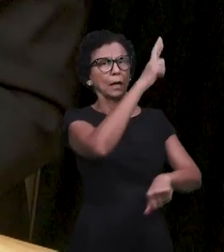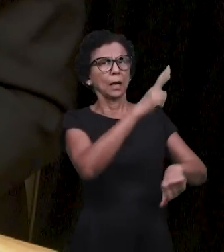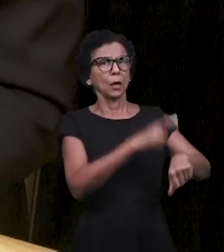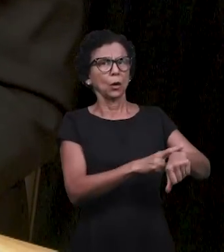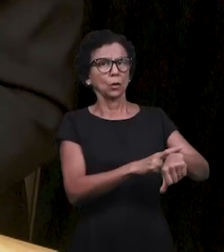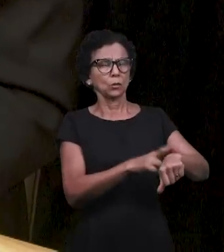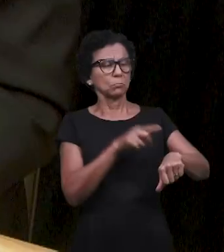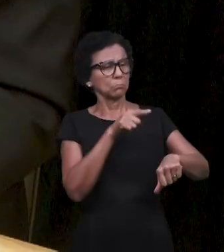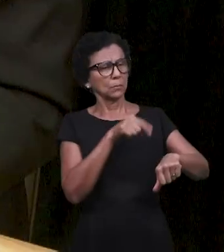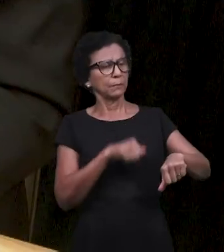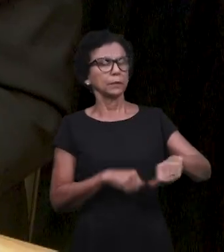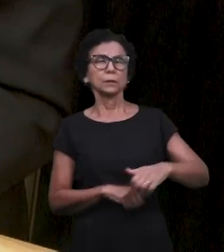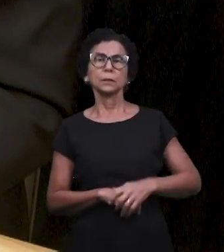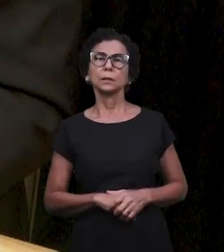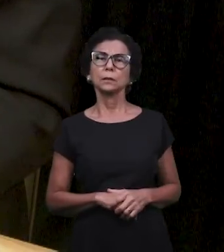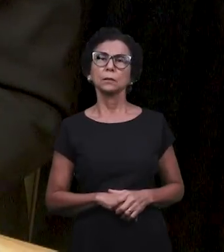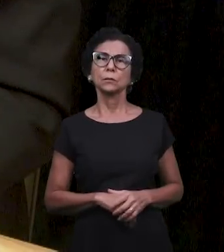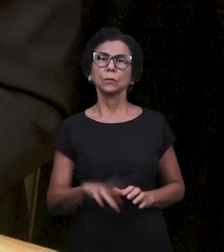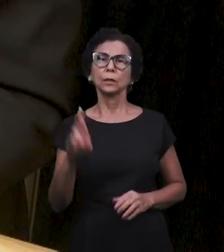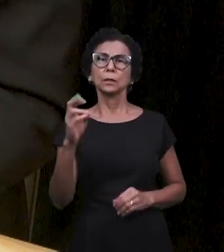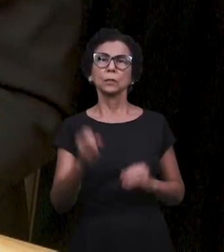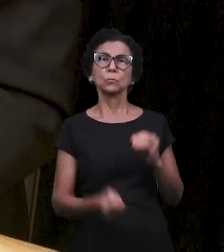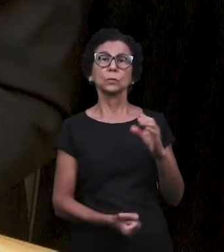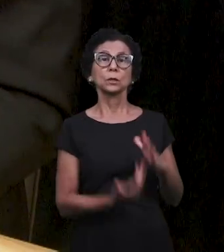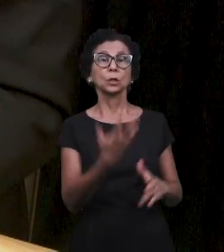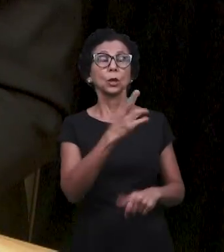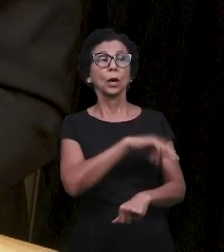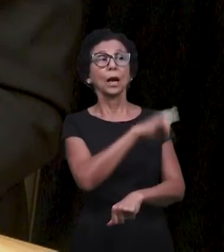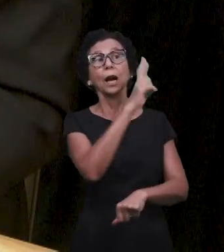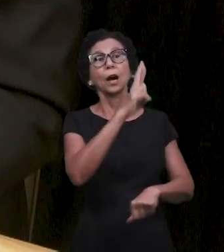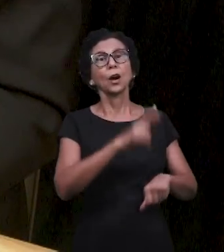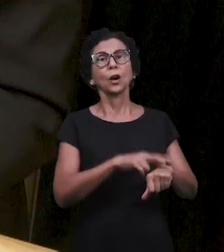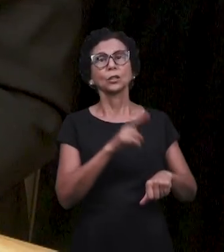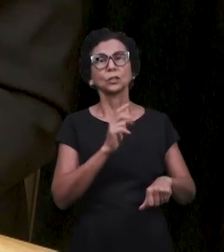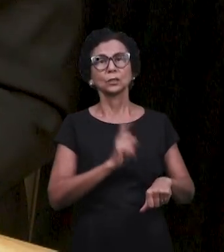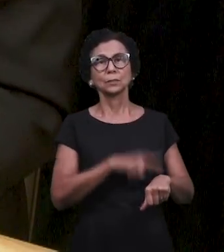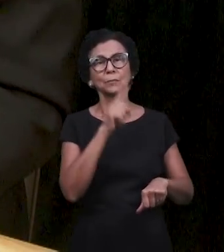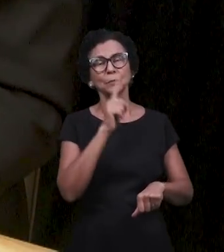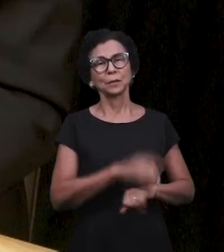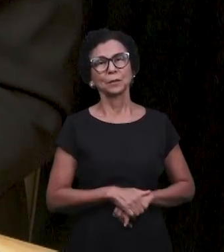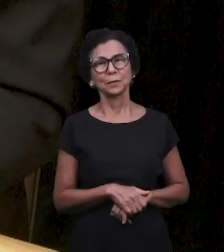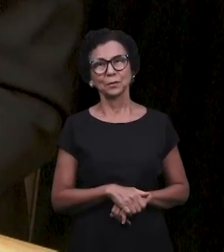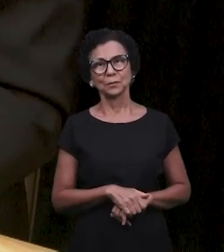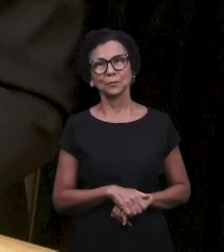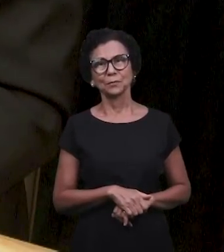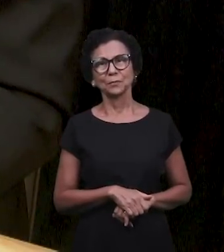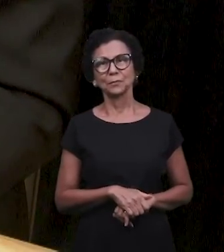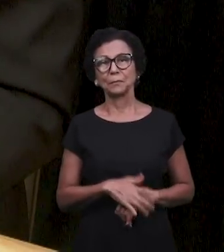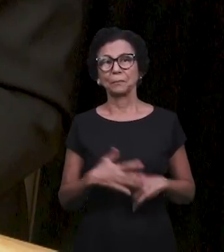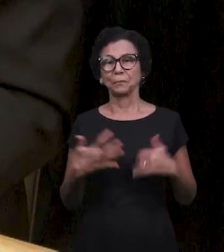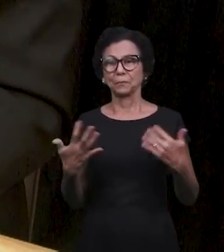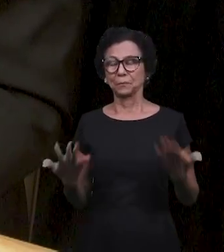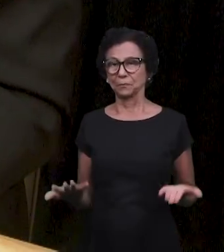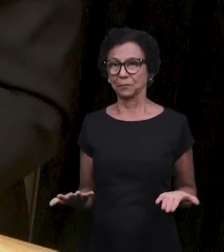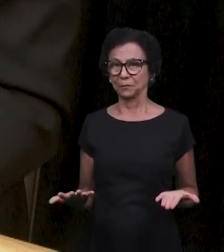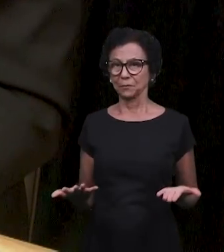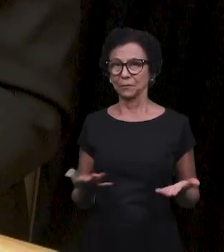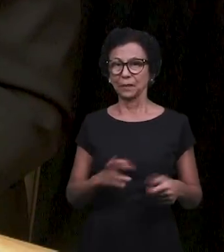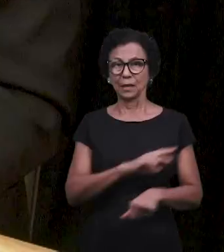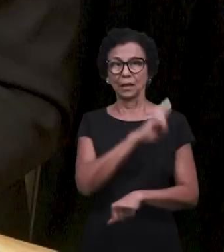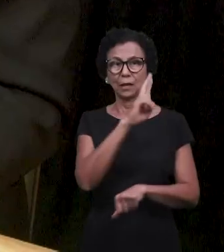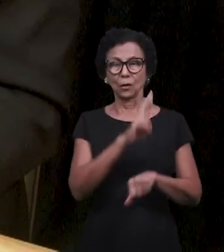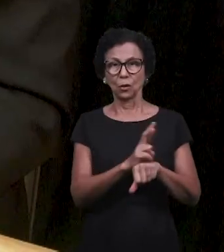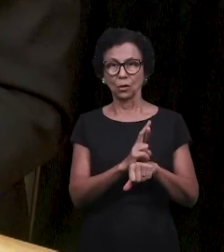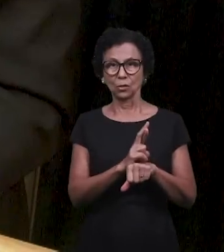ali. Não diz a Bíblia que Deus criou a rocha naquela hora. Muito bom. Jesus é eterno. Glória a Deus. Jesus está aí e é a resposta de